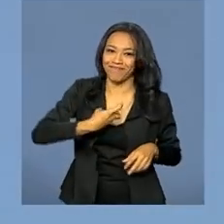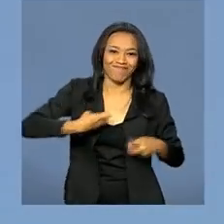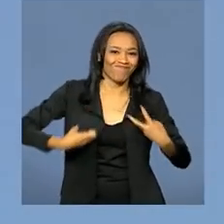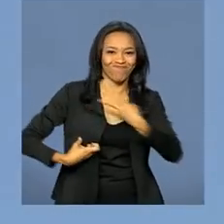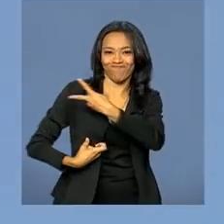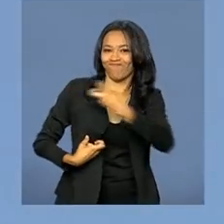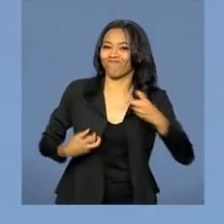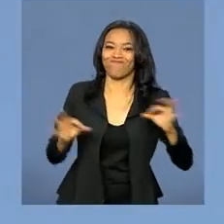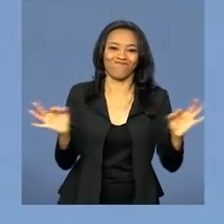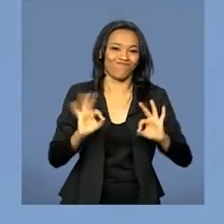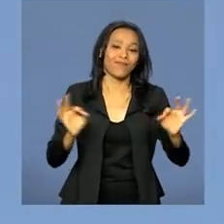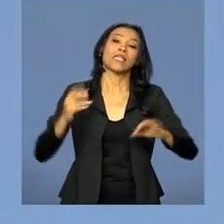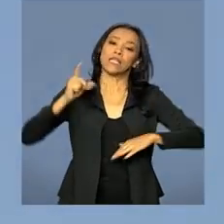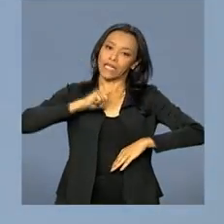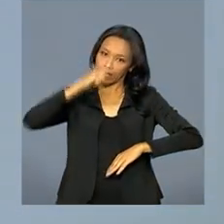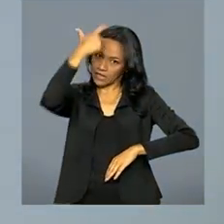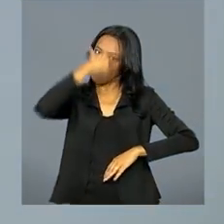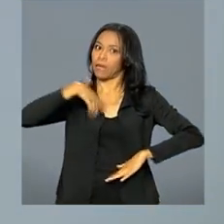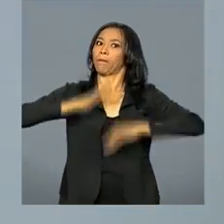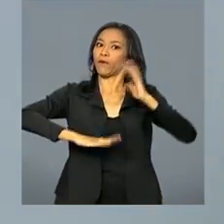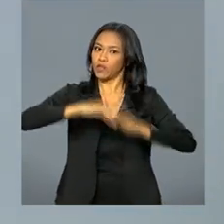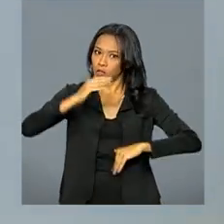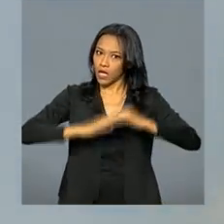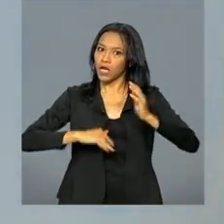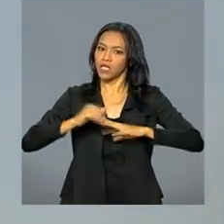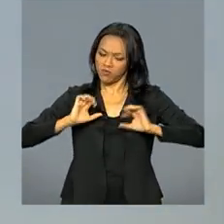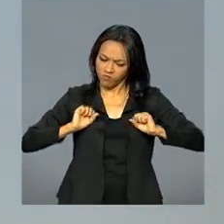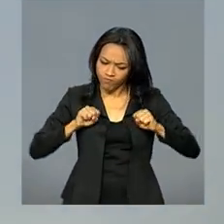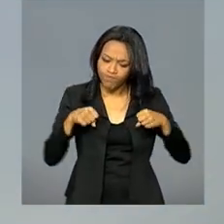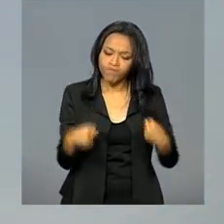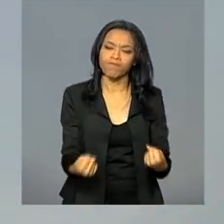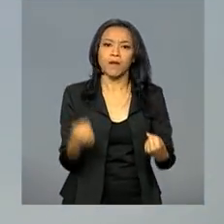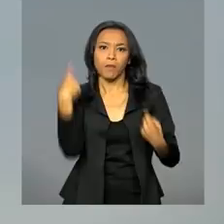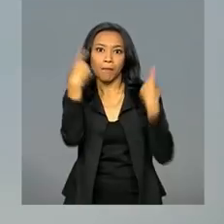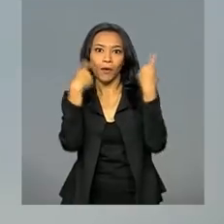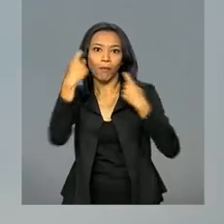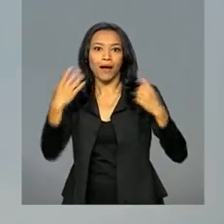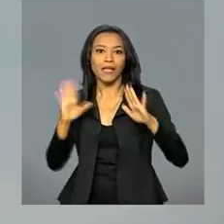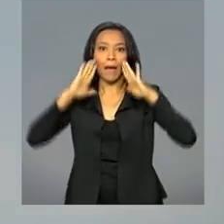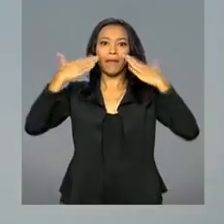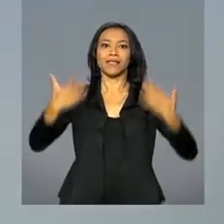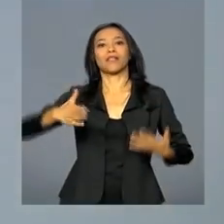que exige muito profissionalismo, dedicação. Todo mundo está preocupado em fazer o melhor.